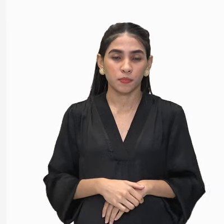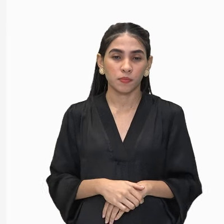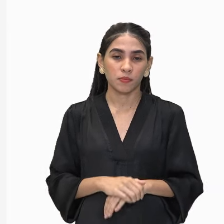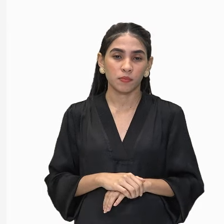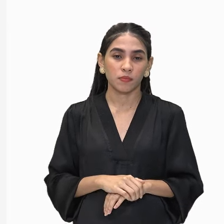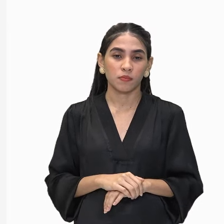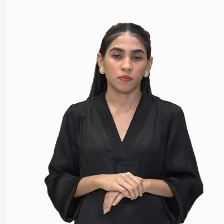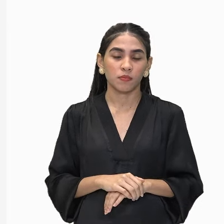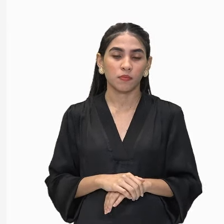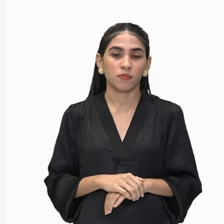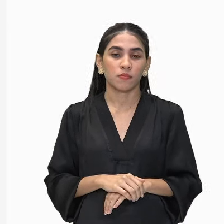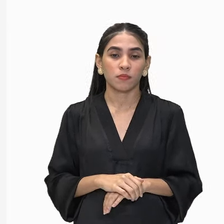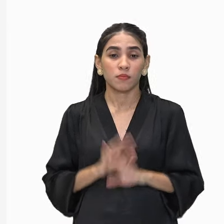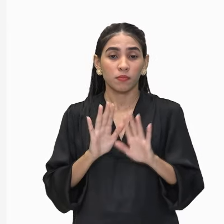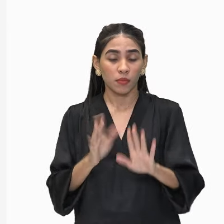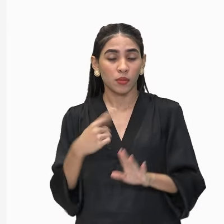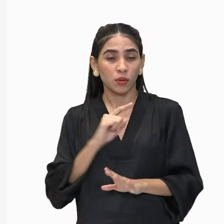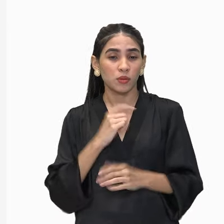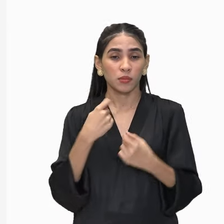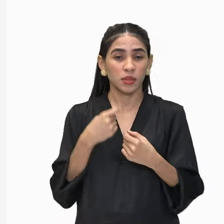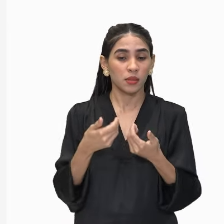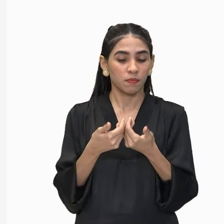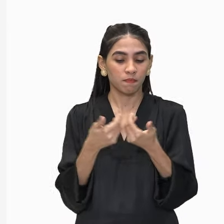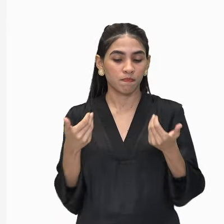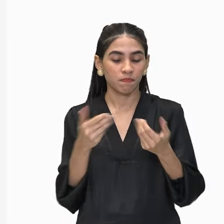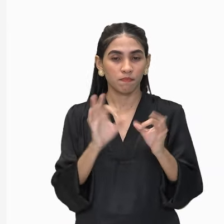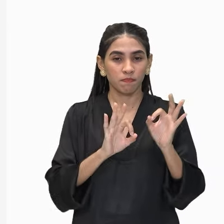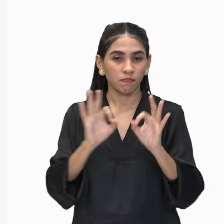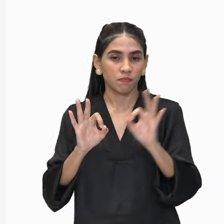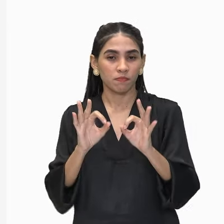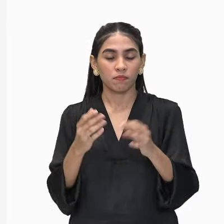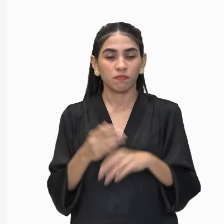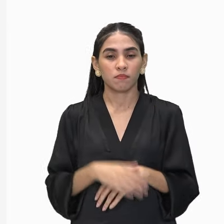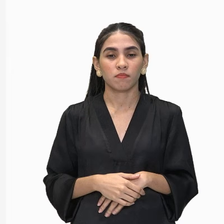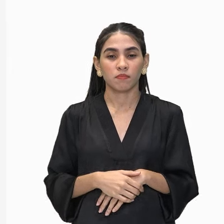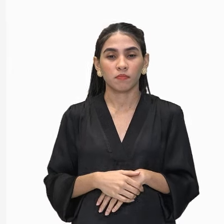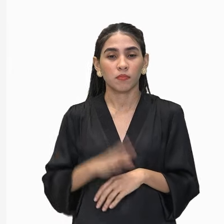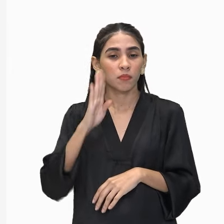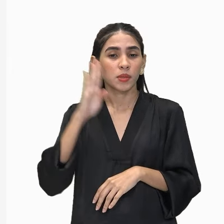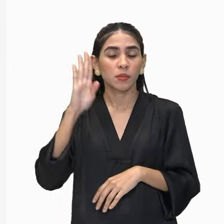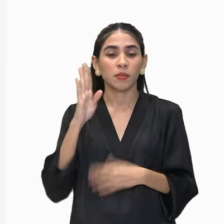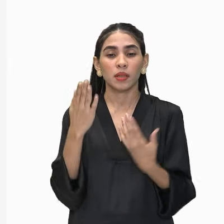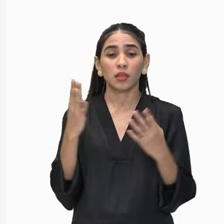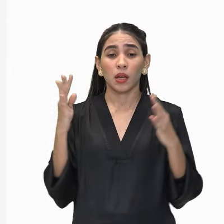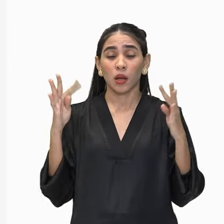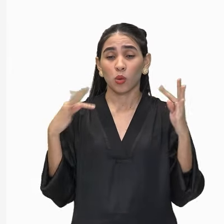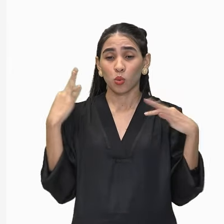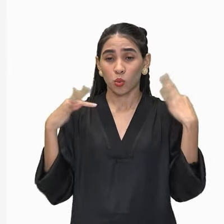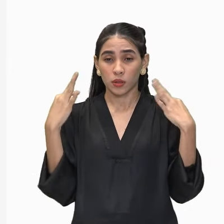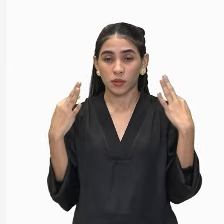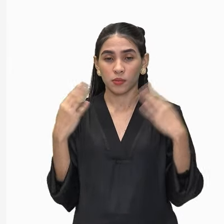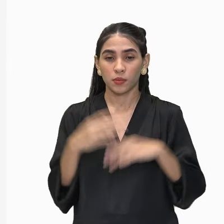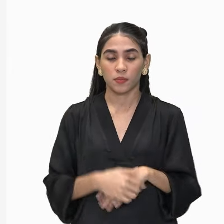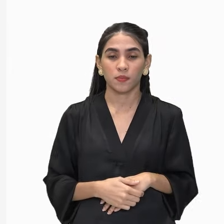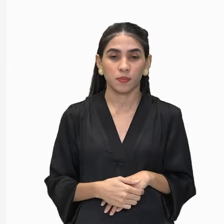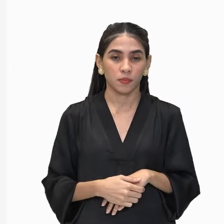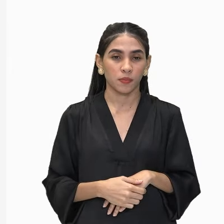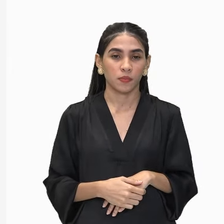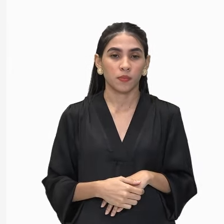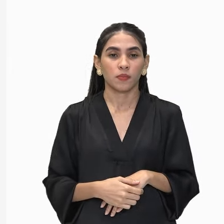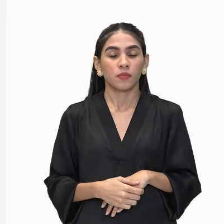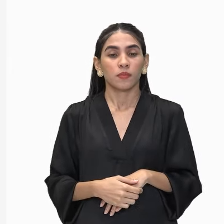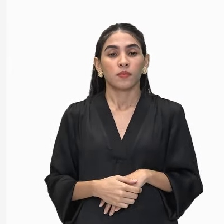Mas a gente tem que saber separar essa questão da exploração, principalmente dentro do turismo, em relação a esses indivíduos. E aí eu